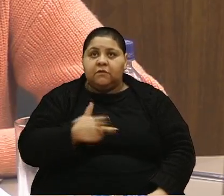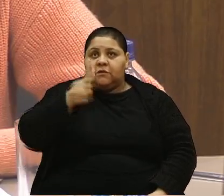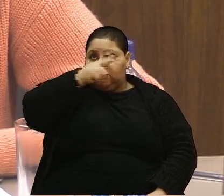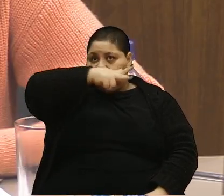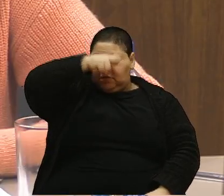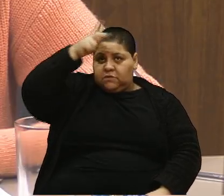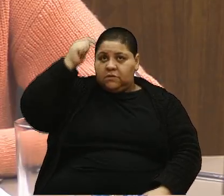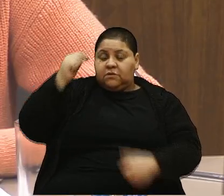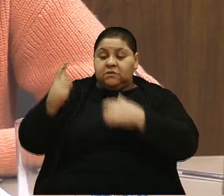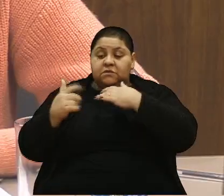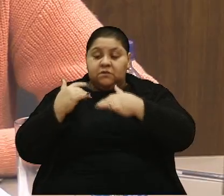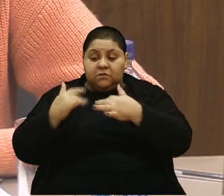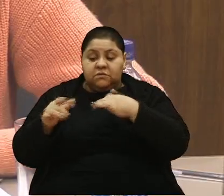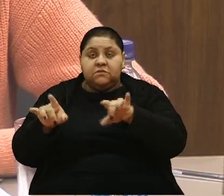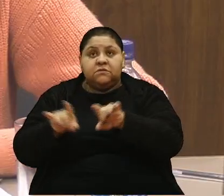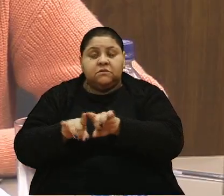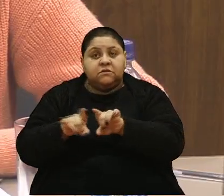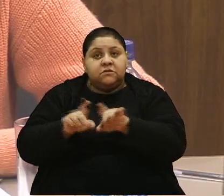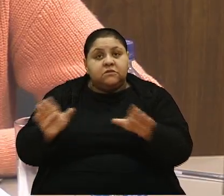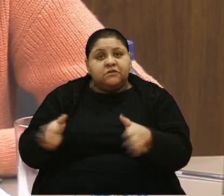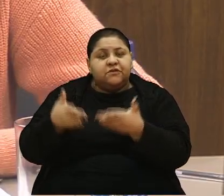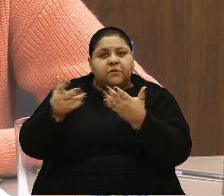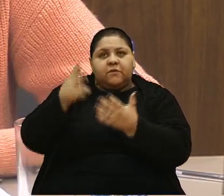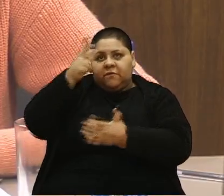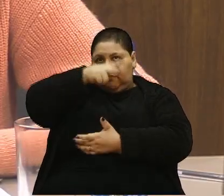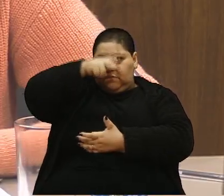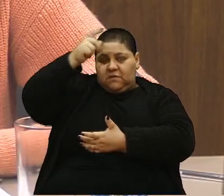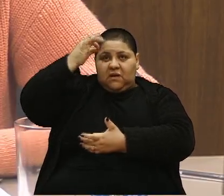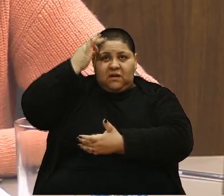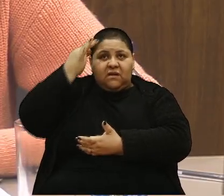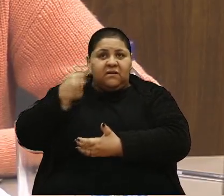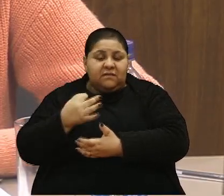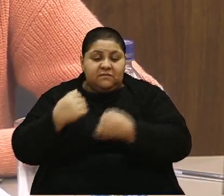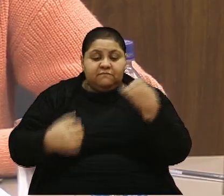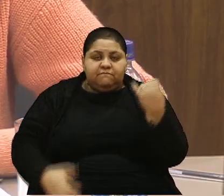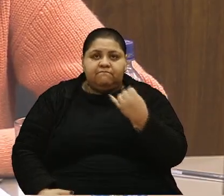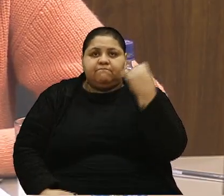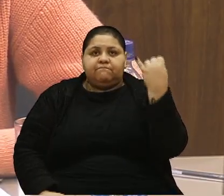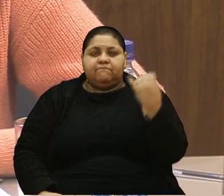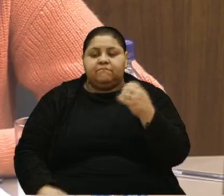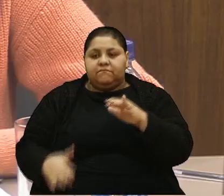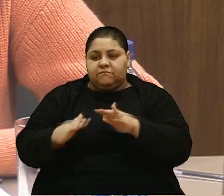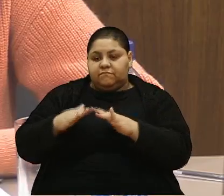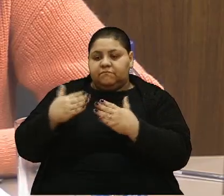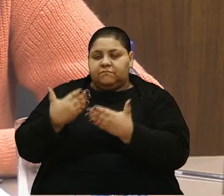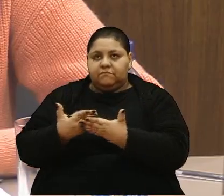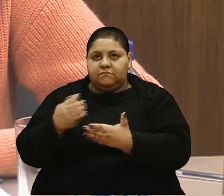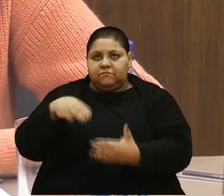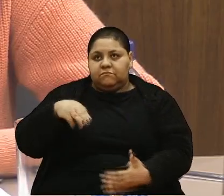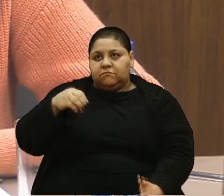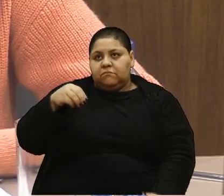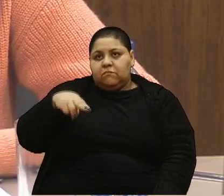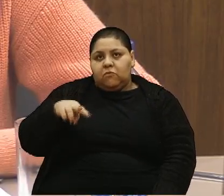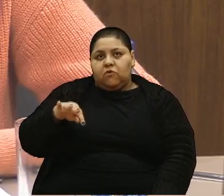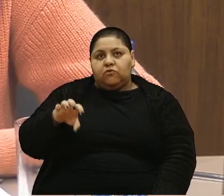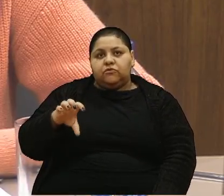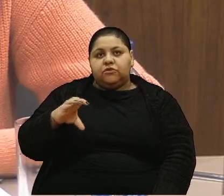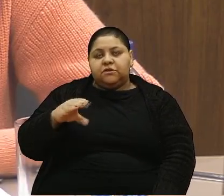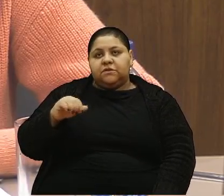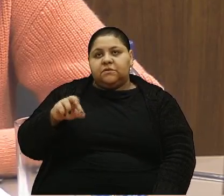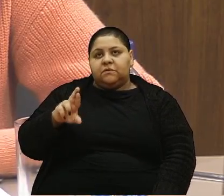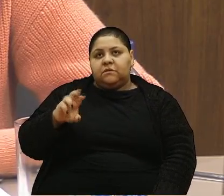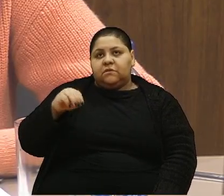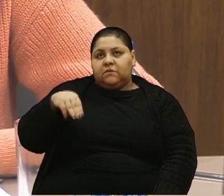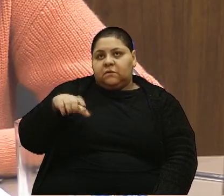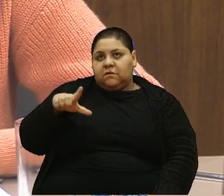prefeito para mobilizar também e incentivar o prefeito a entender a importância de uma escola ali no Monte Carmelo. Então, é uma luta